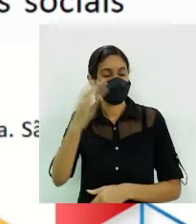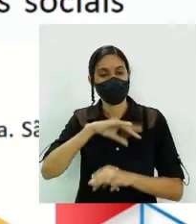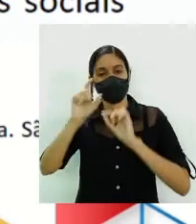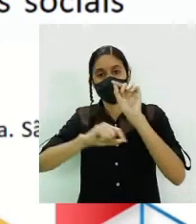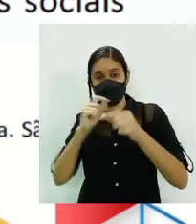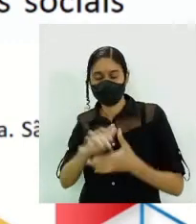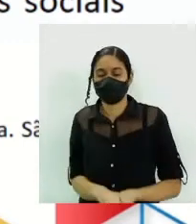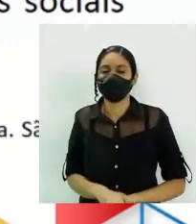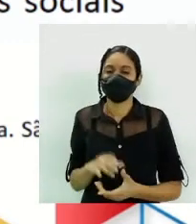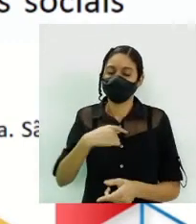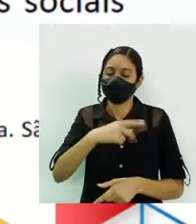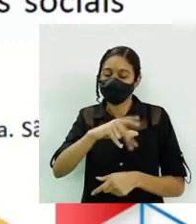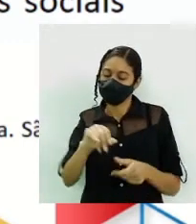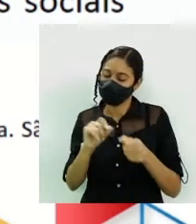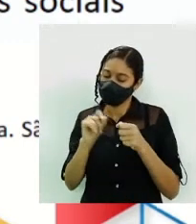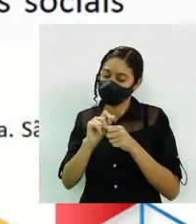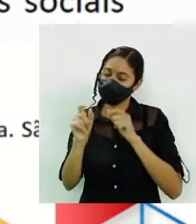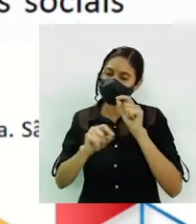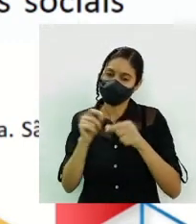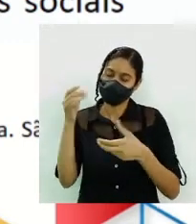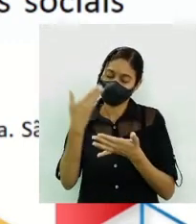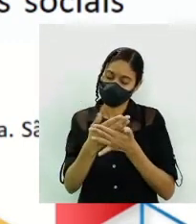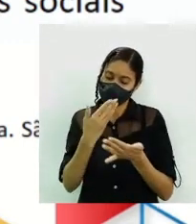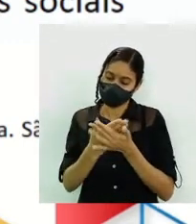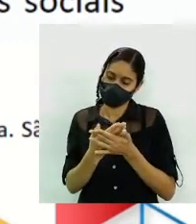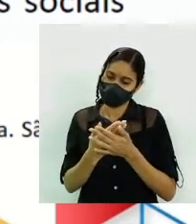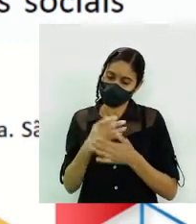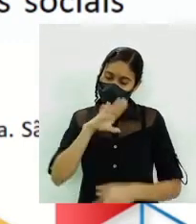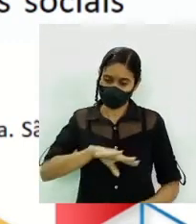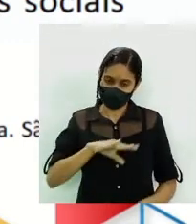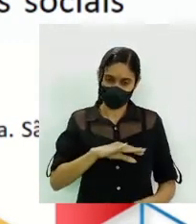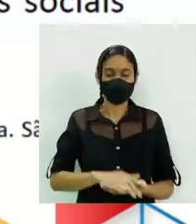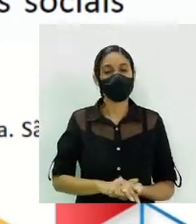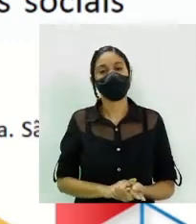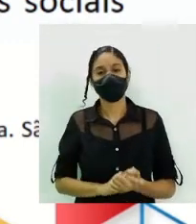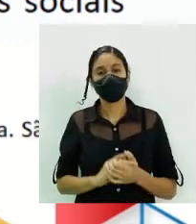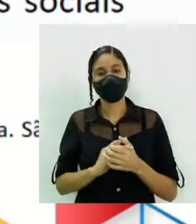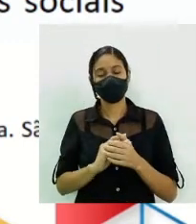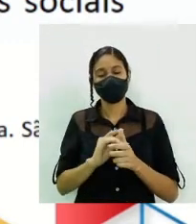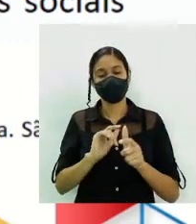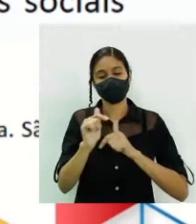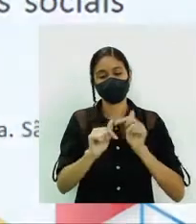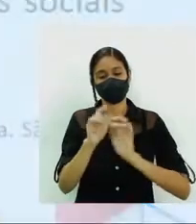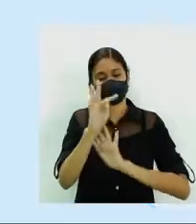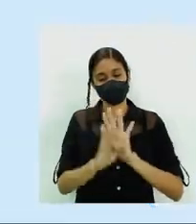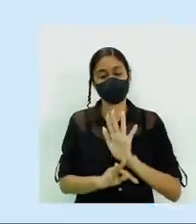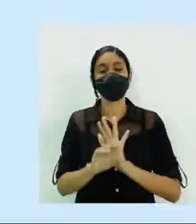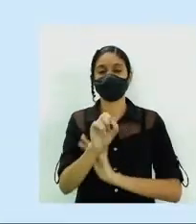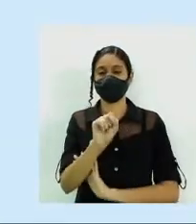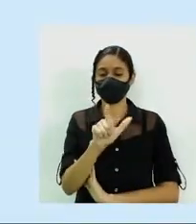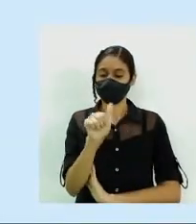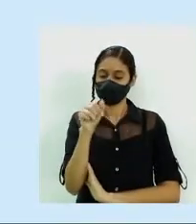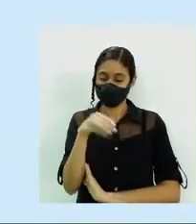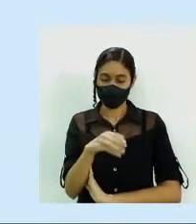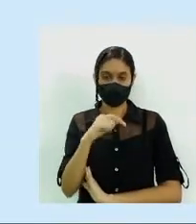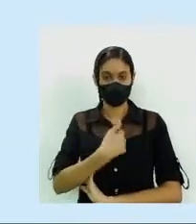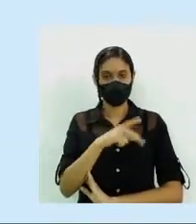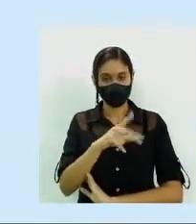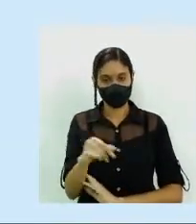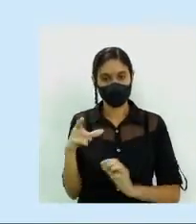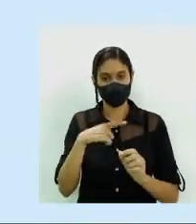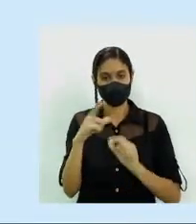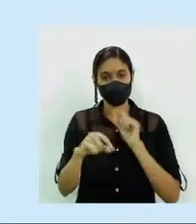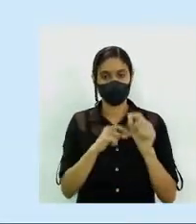a gente vai fazer realmente nas aulas de língua portuguesa em que trabalha esse gênero textual, o slam? A gente vai ter